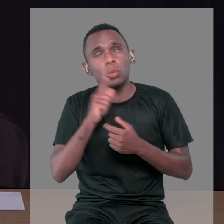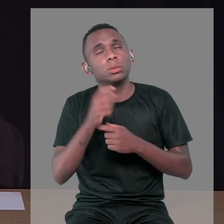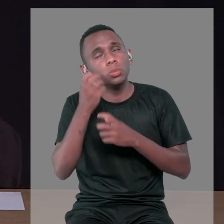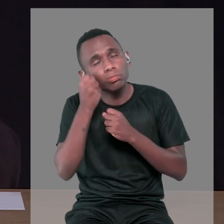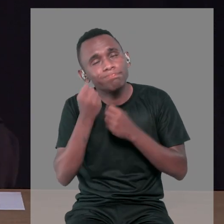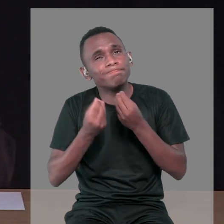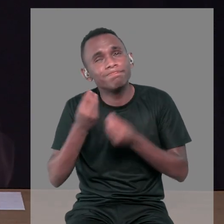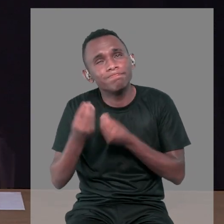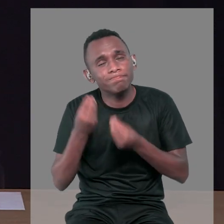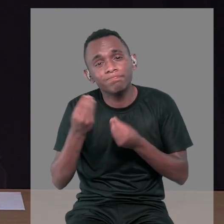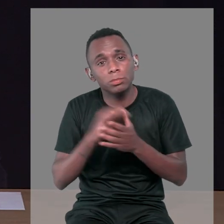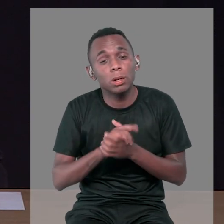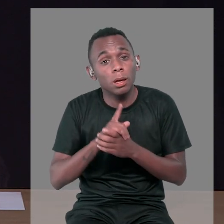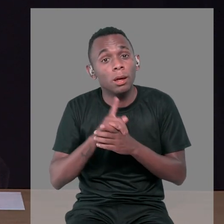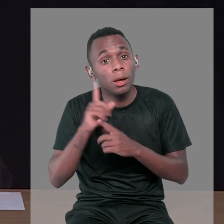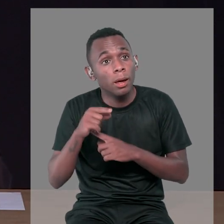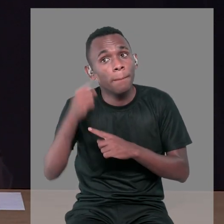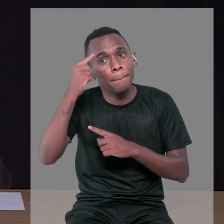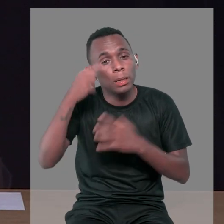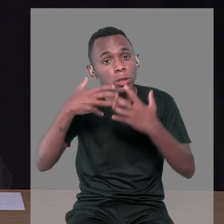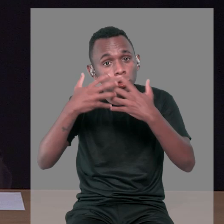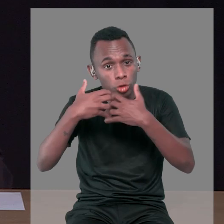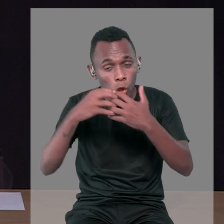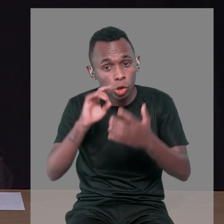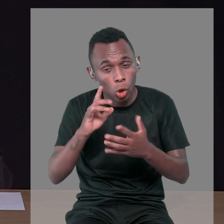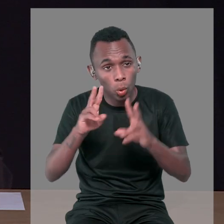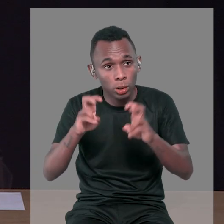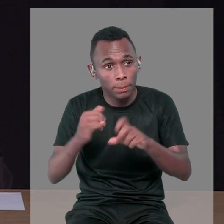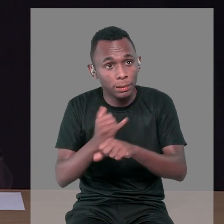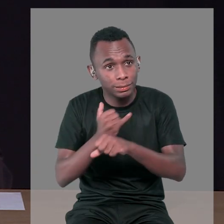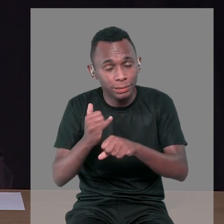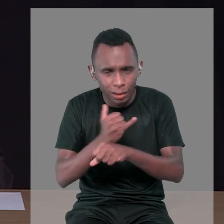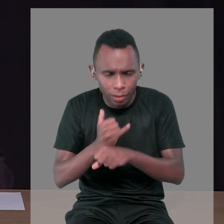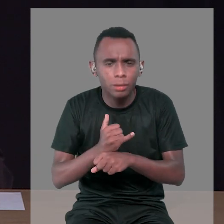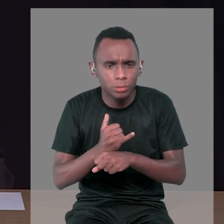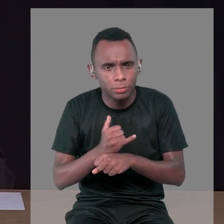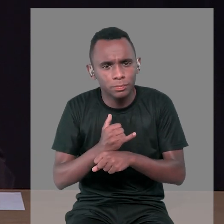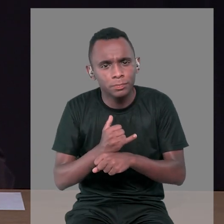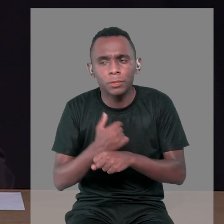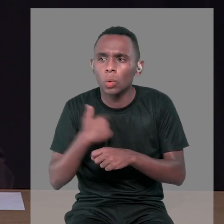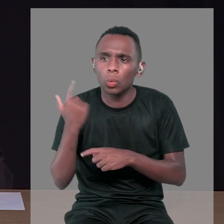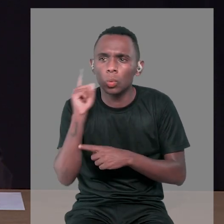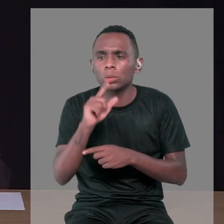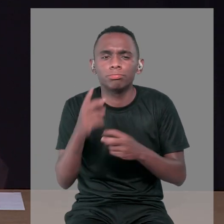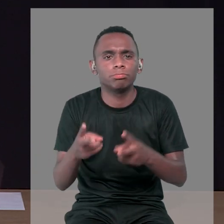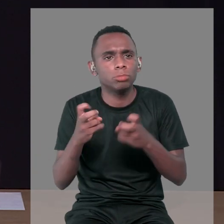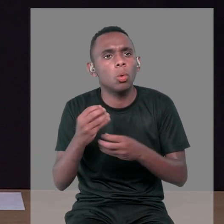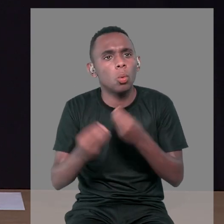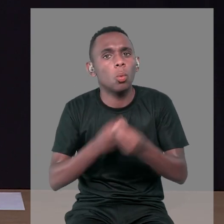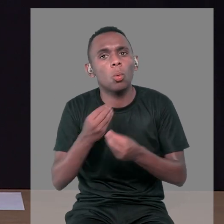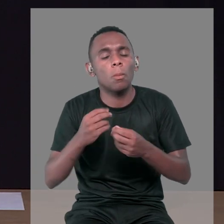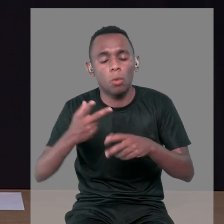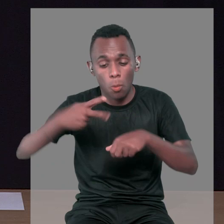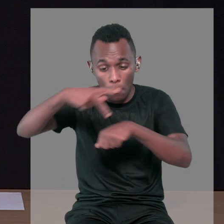Aí, pensando só do ponto de vista da estratégia, não de uma filosofia da guerra, eu não consigo ver como um país que tem o maior arsenal